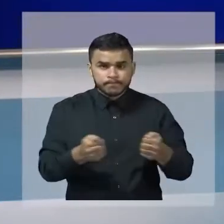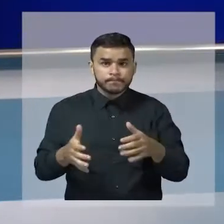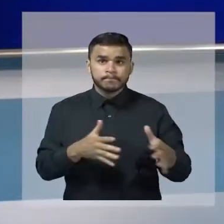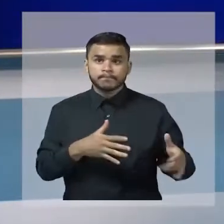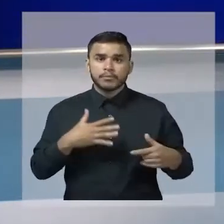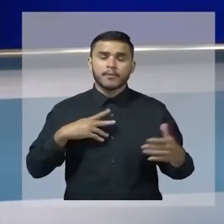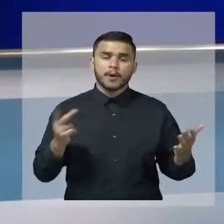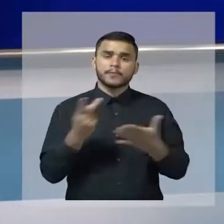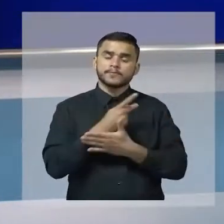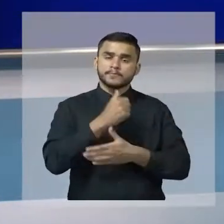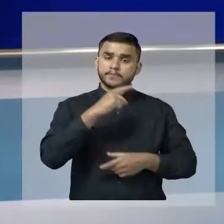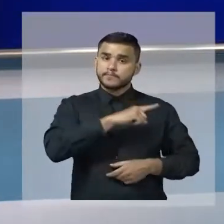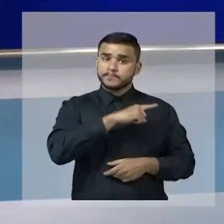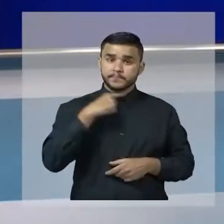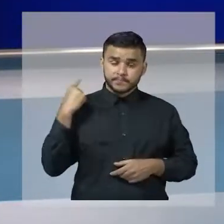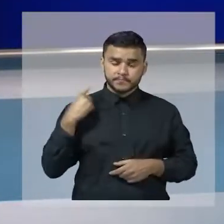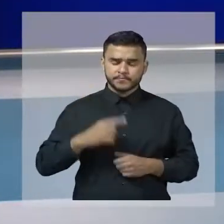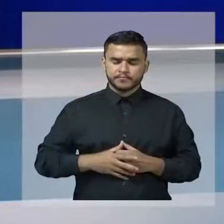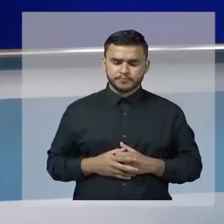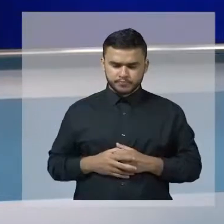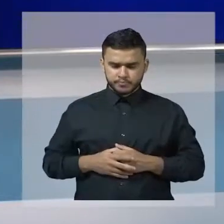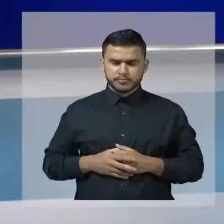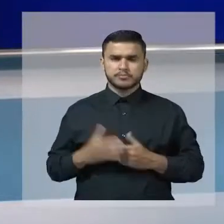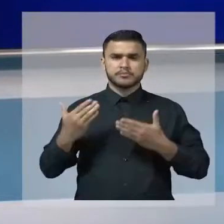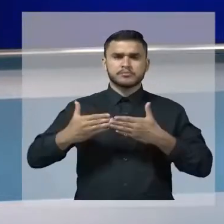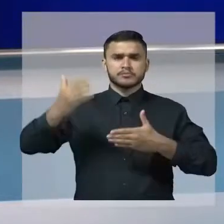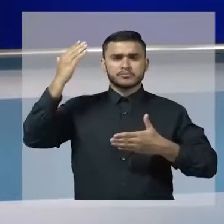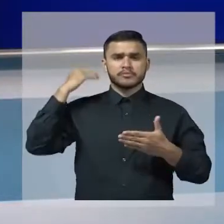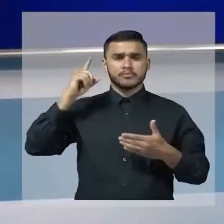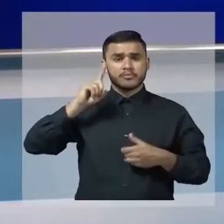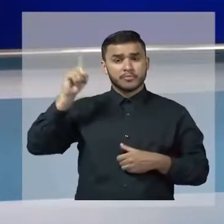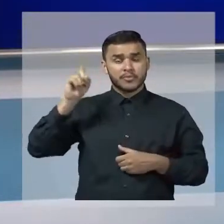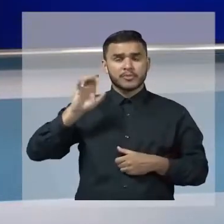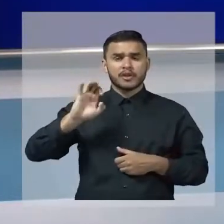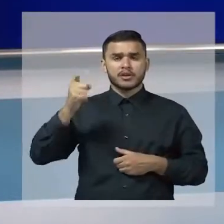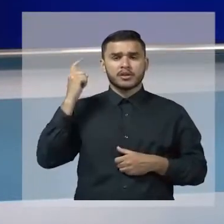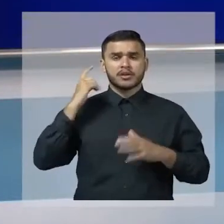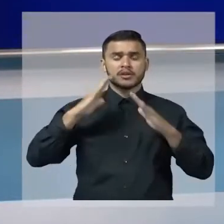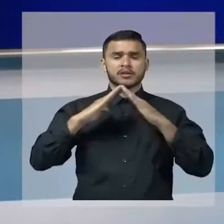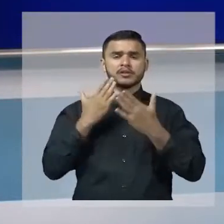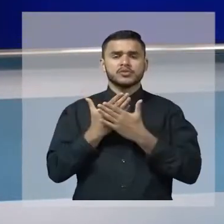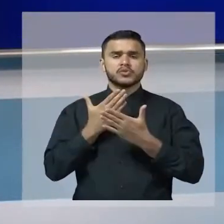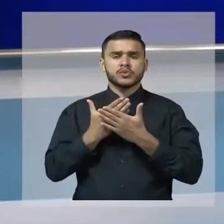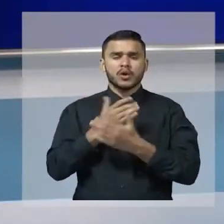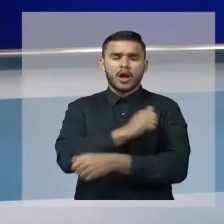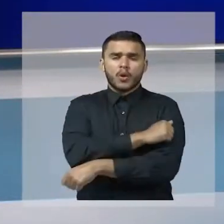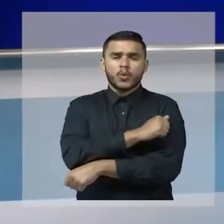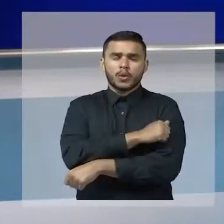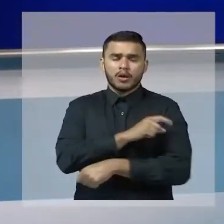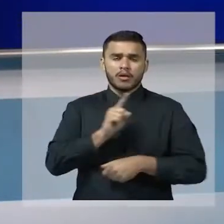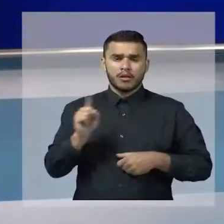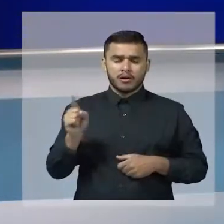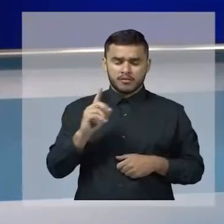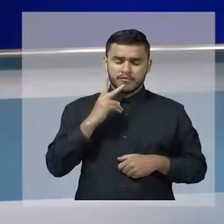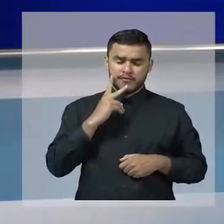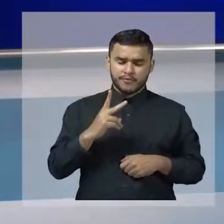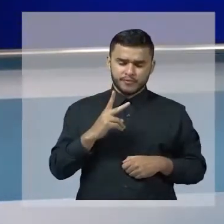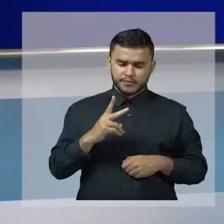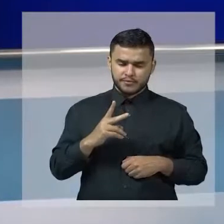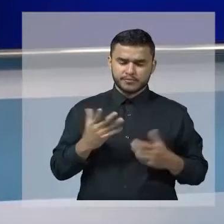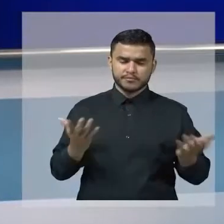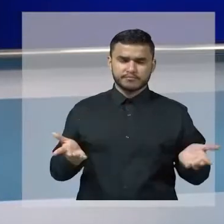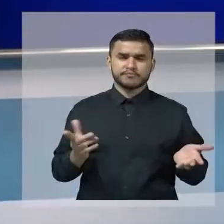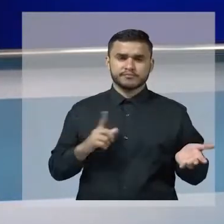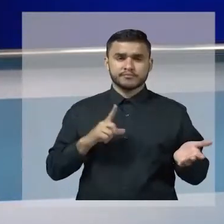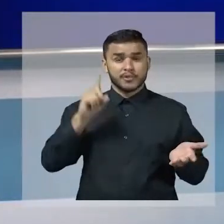no Rio de Janeiro, aquele outro rapaz, por coincidência também ex-aluno da mesma escola, perpetrou